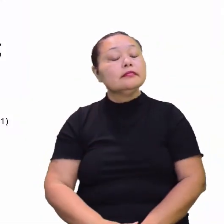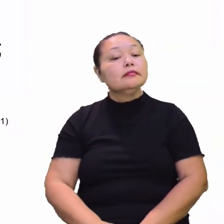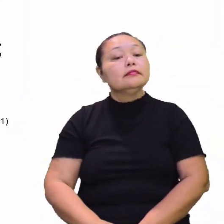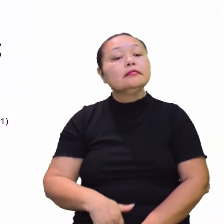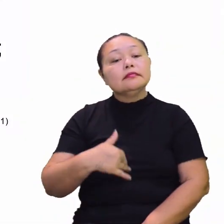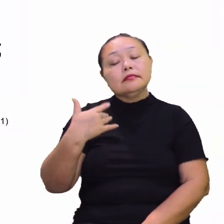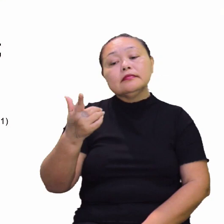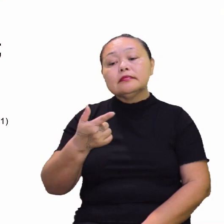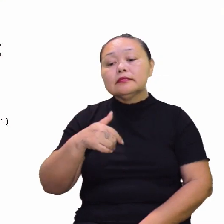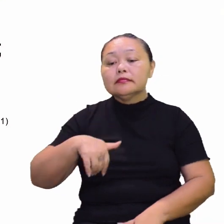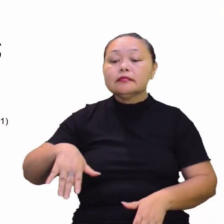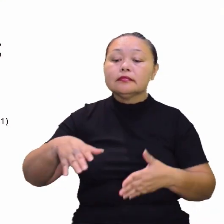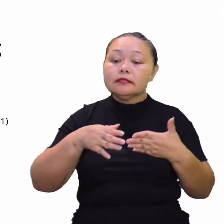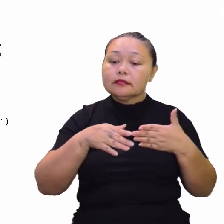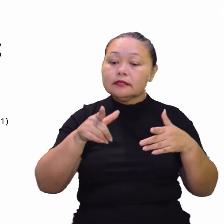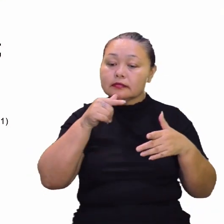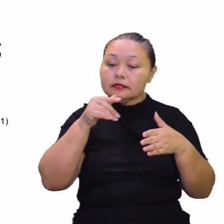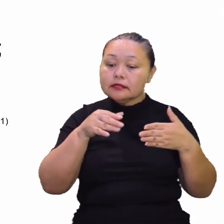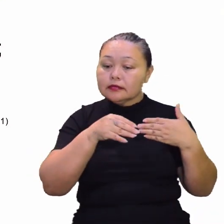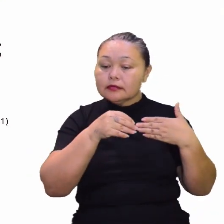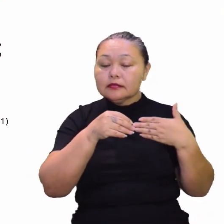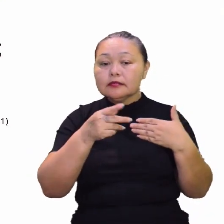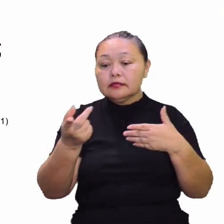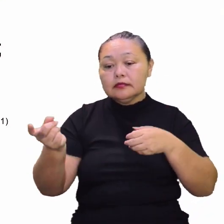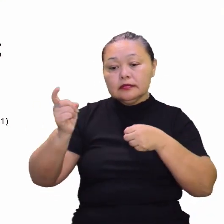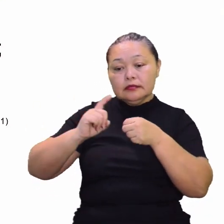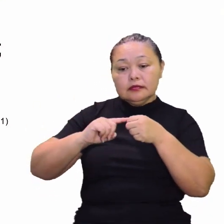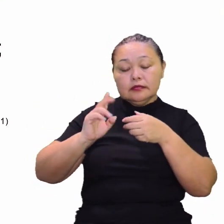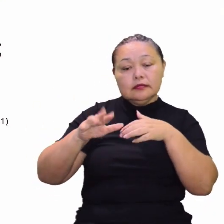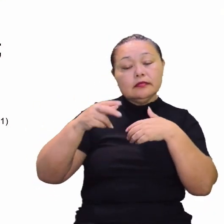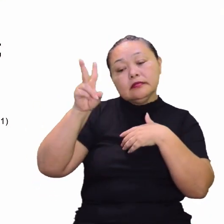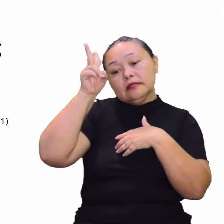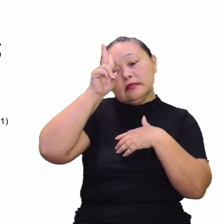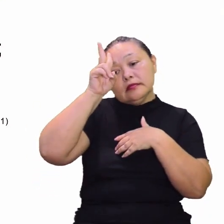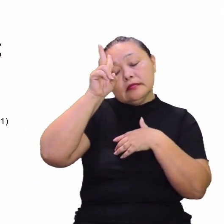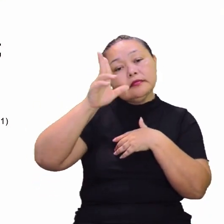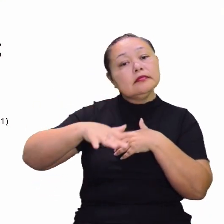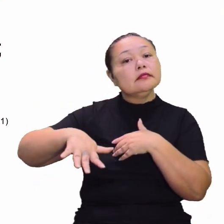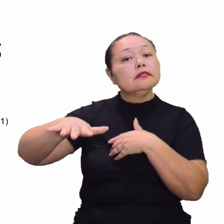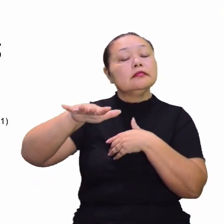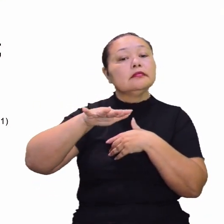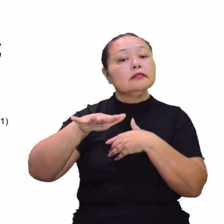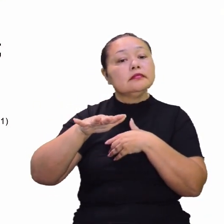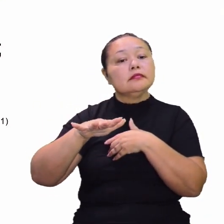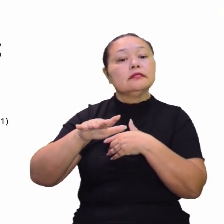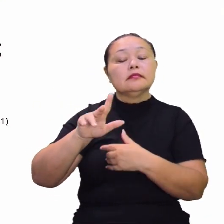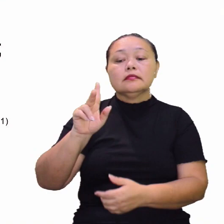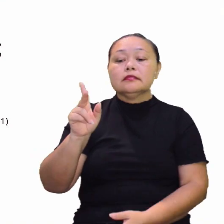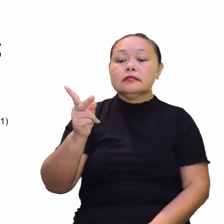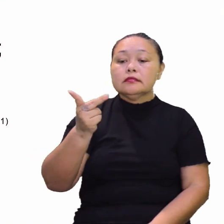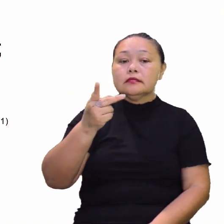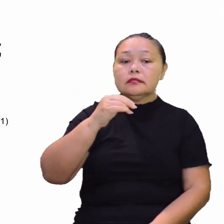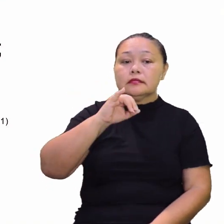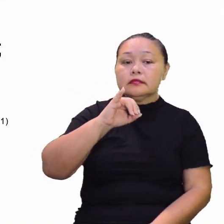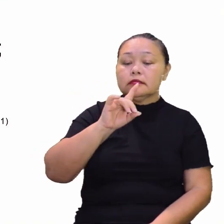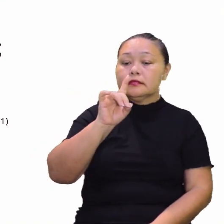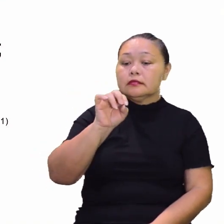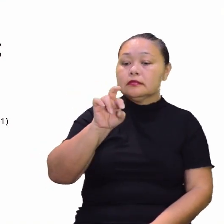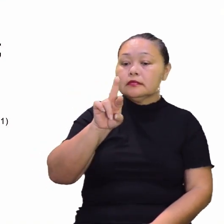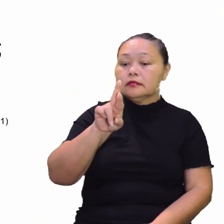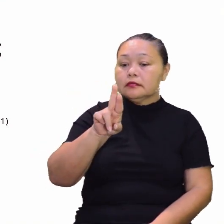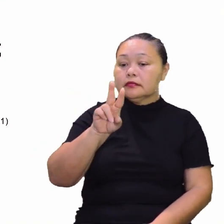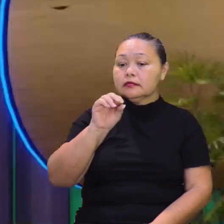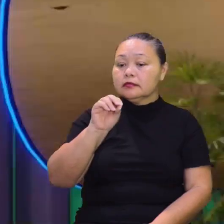Então, falar de hidrovias, vamos voltar aqui e falar um pouquinho com eles, lembrar o seguinte, galera. Hidrovia é um dos transportes